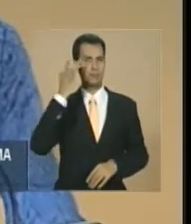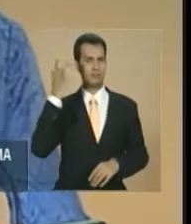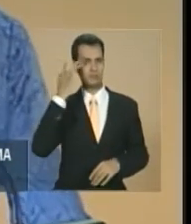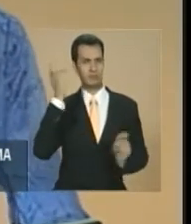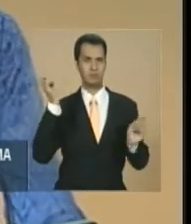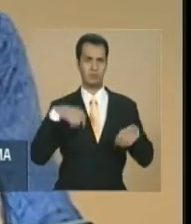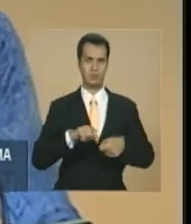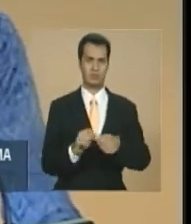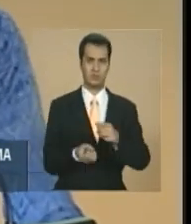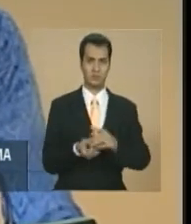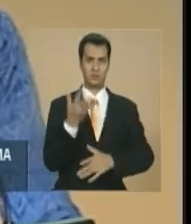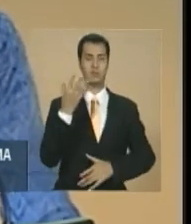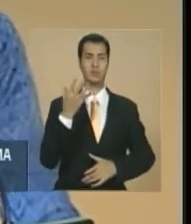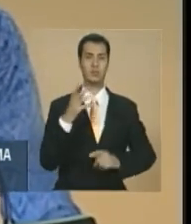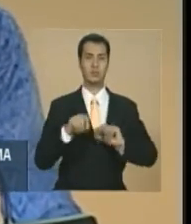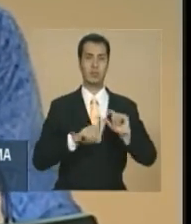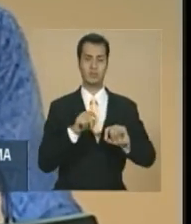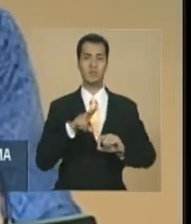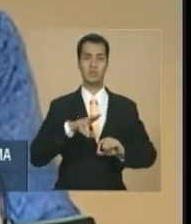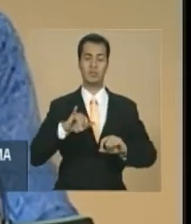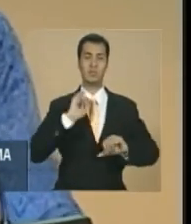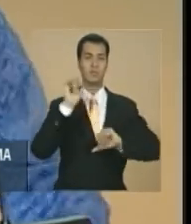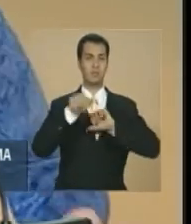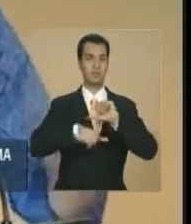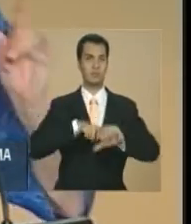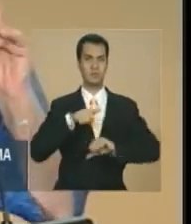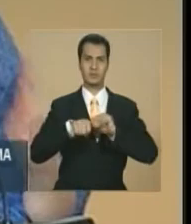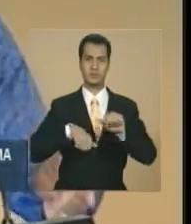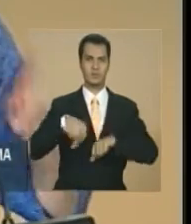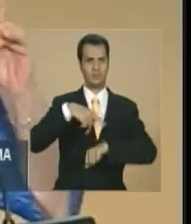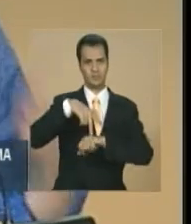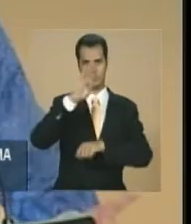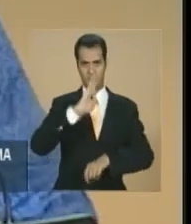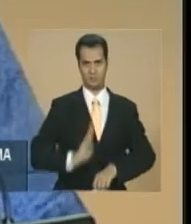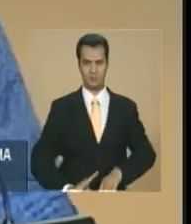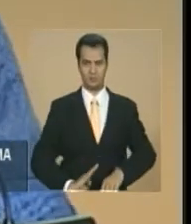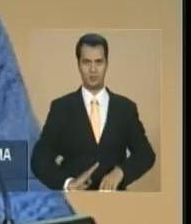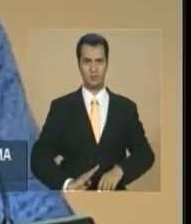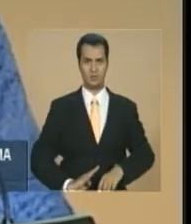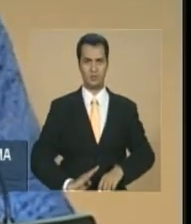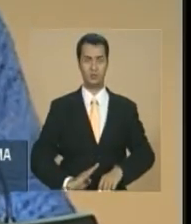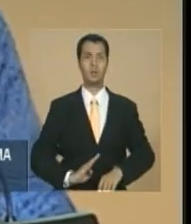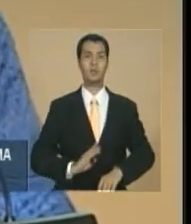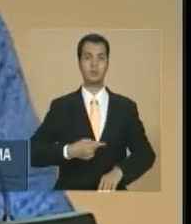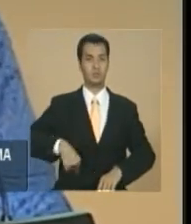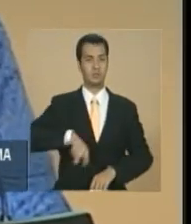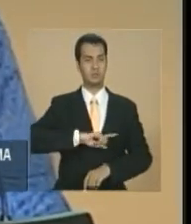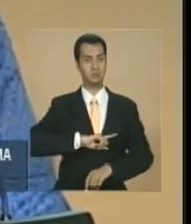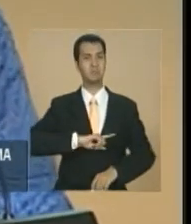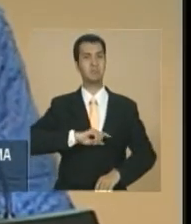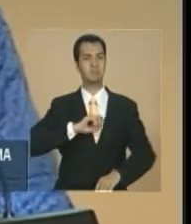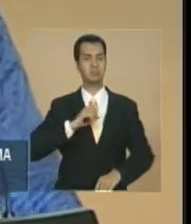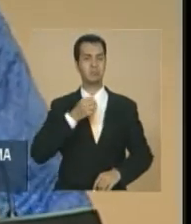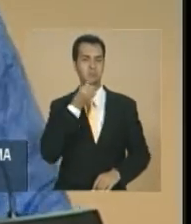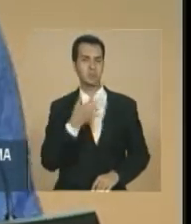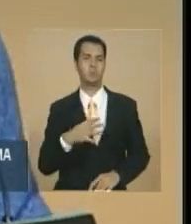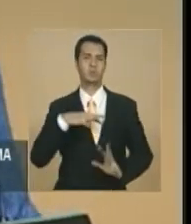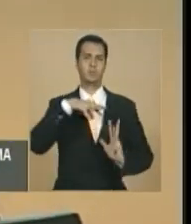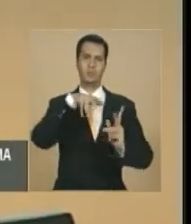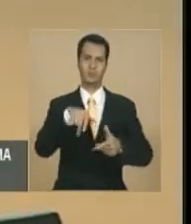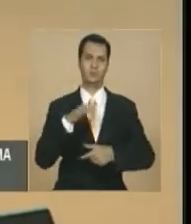criação, transformará o nosso país num dos grandes celeiros da inovação do mundo. Muito